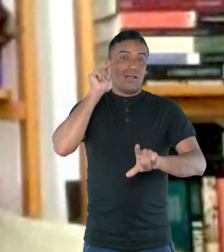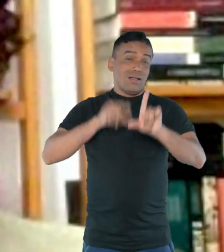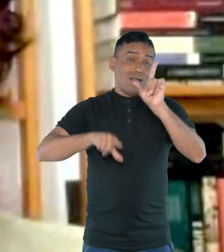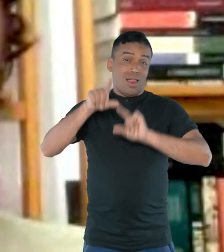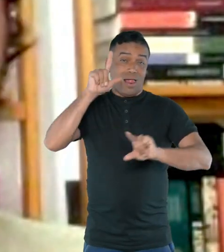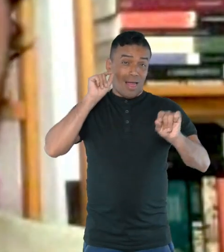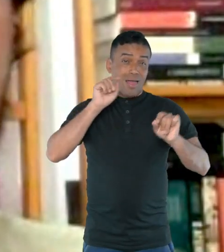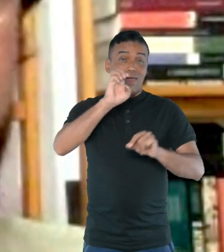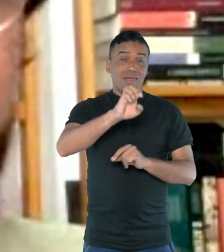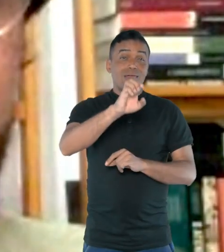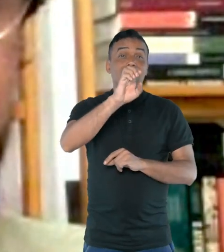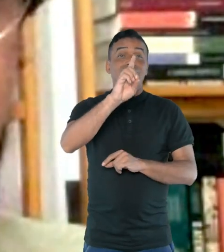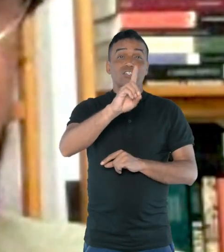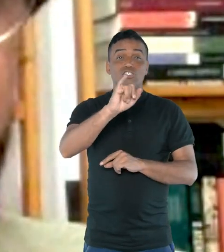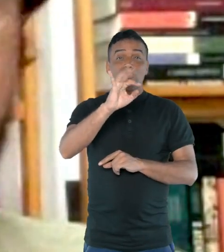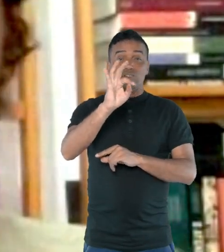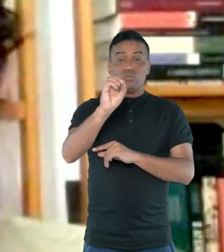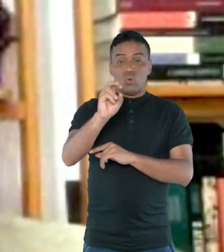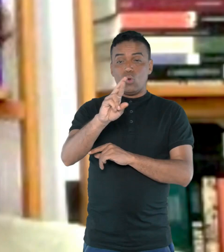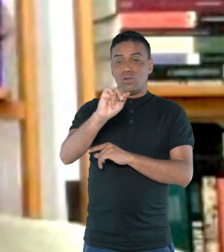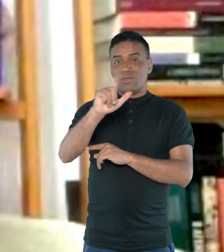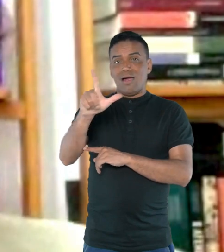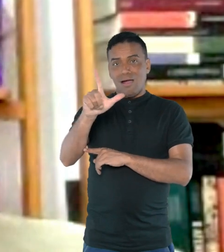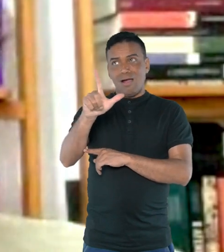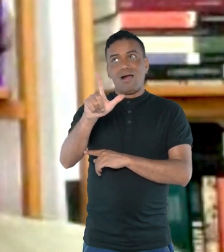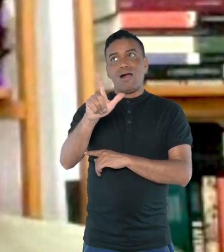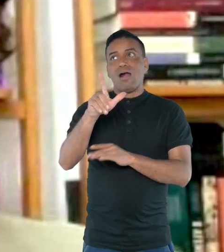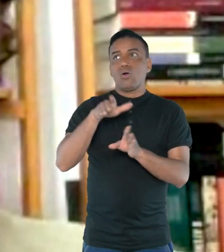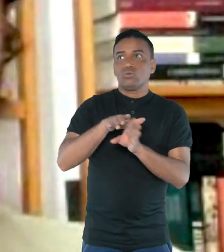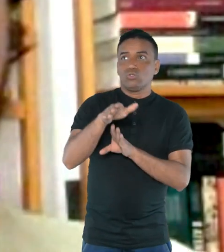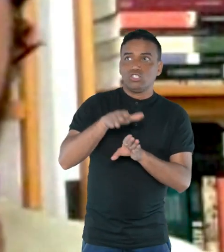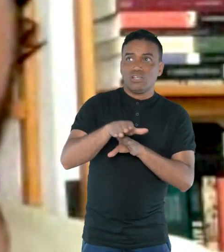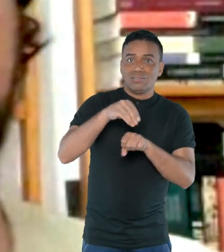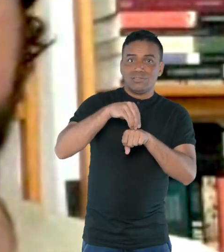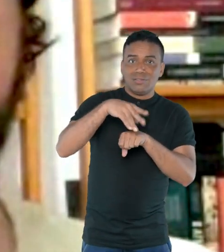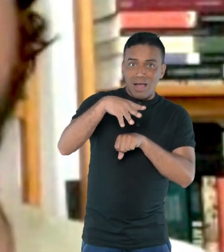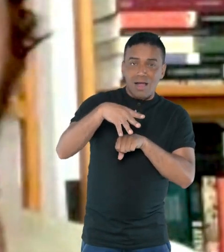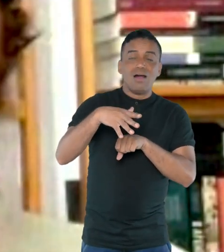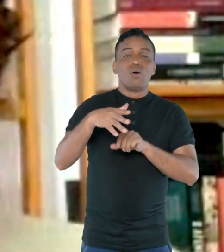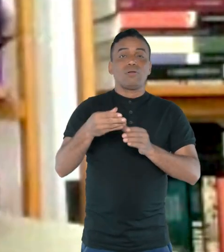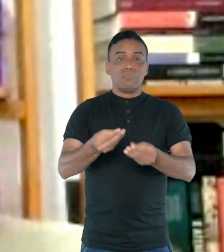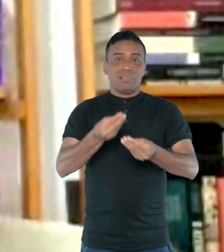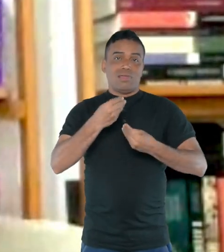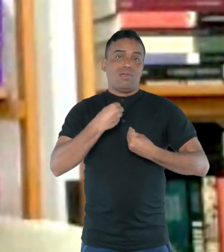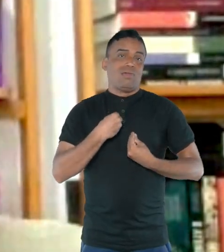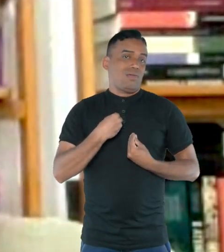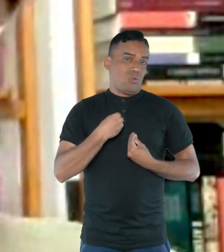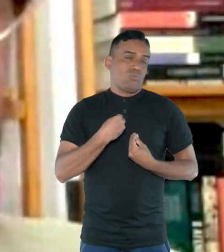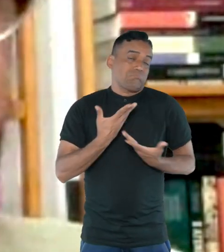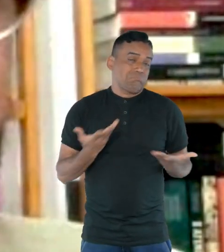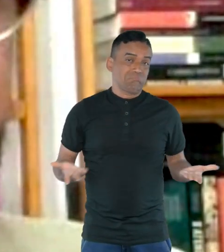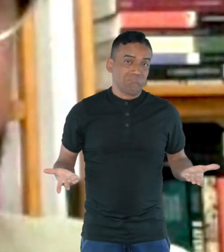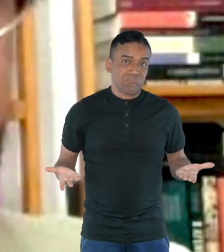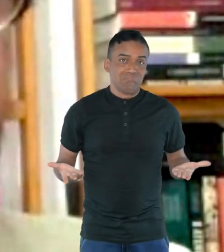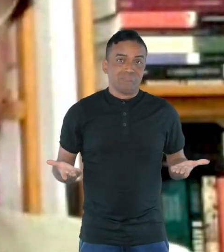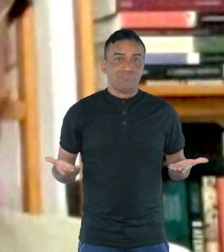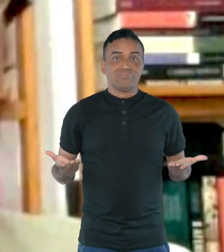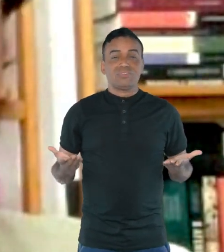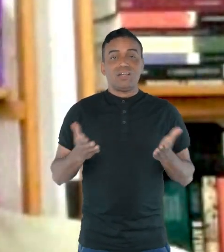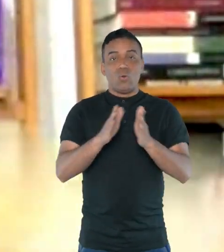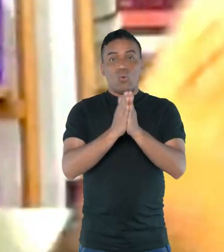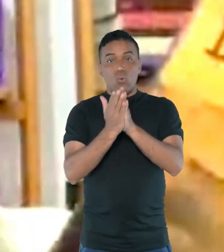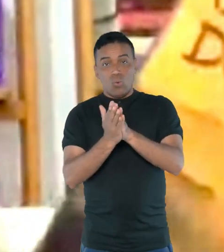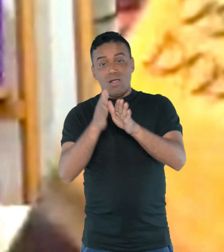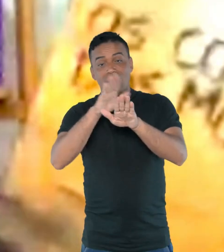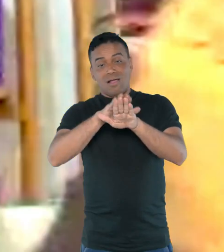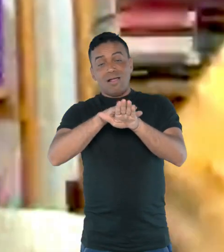fizeram com o livro, com as sugestões em relação à leitura analítica que eu recebi,